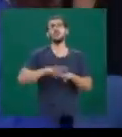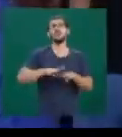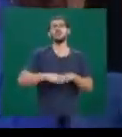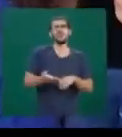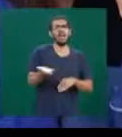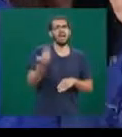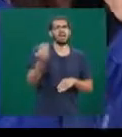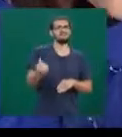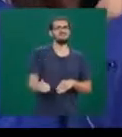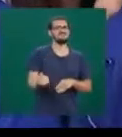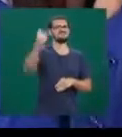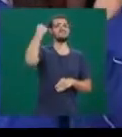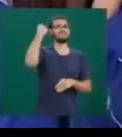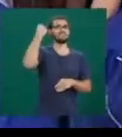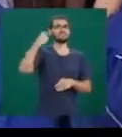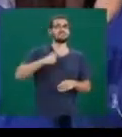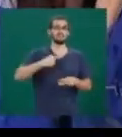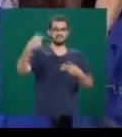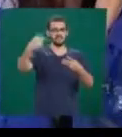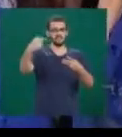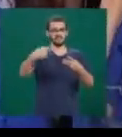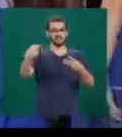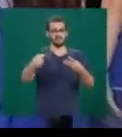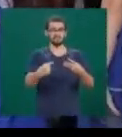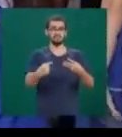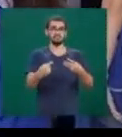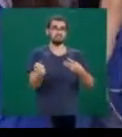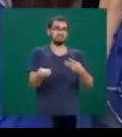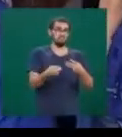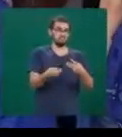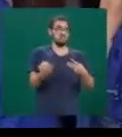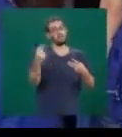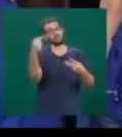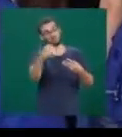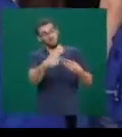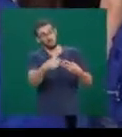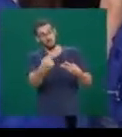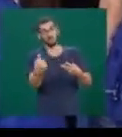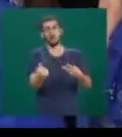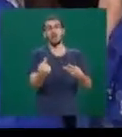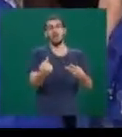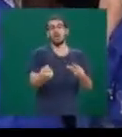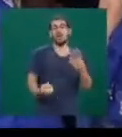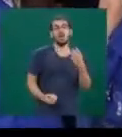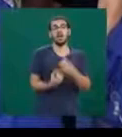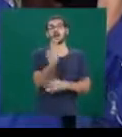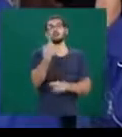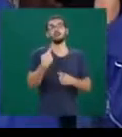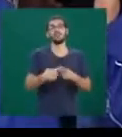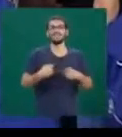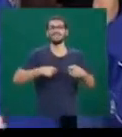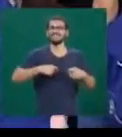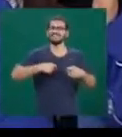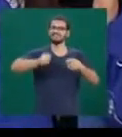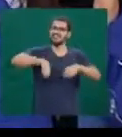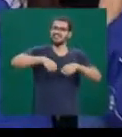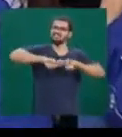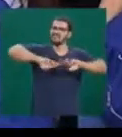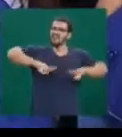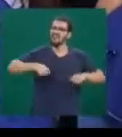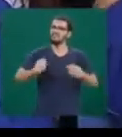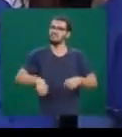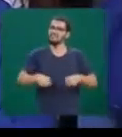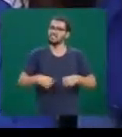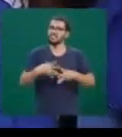hipóteses para o surgimento da matemática, né? Que nasceu para atender essas necessidades, nasceu em